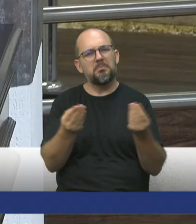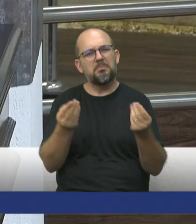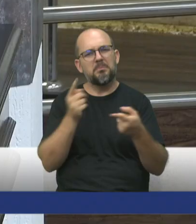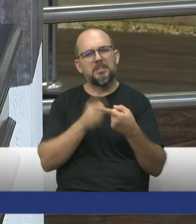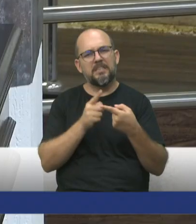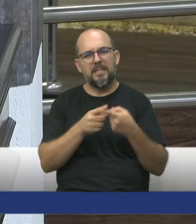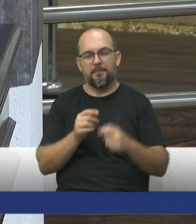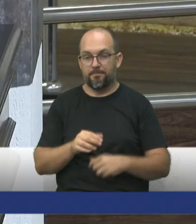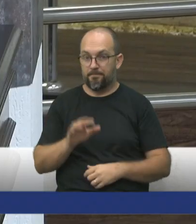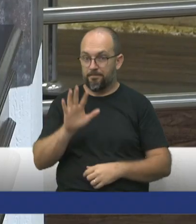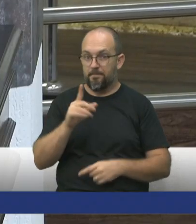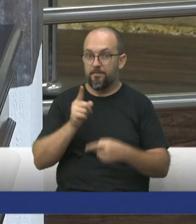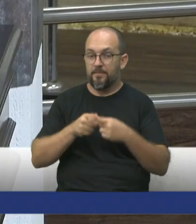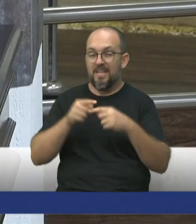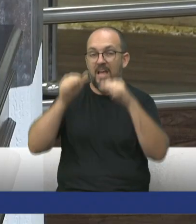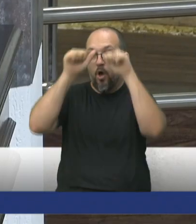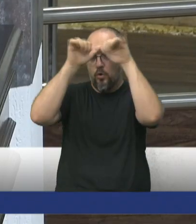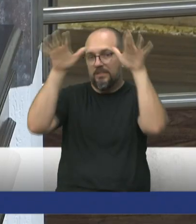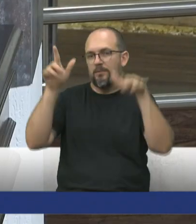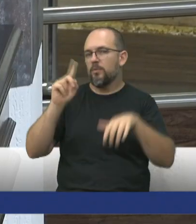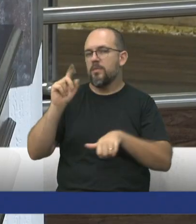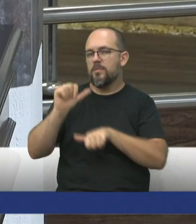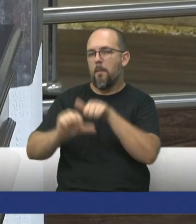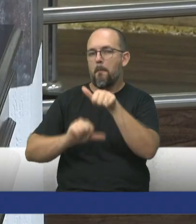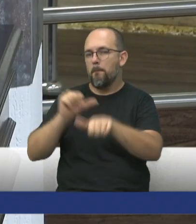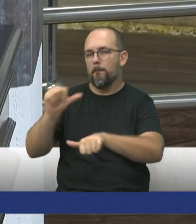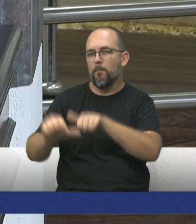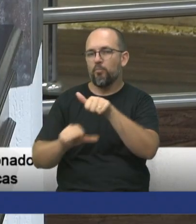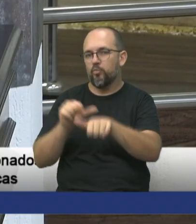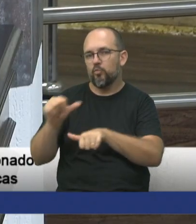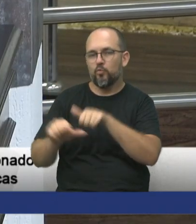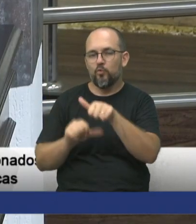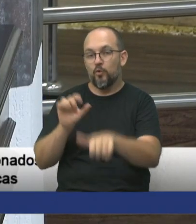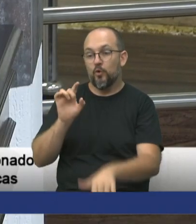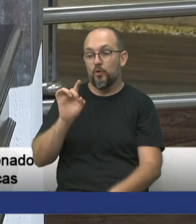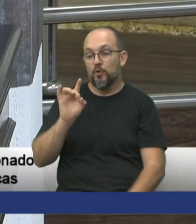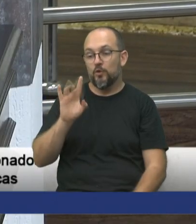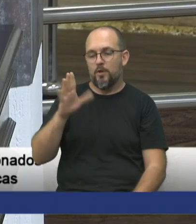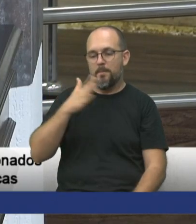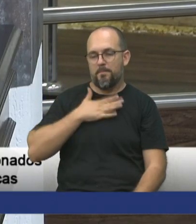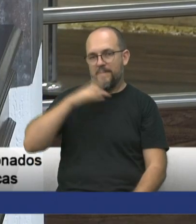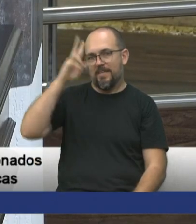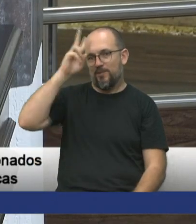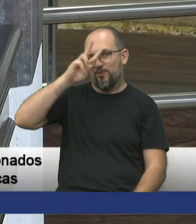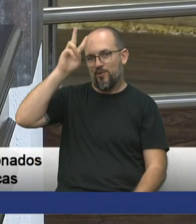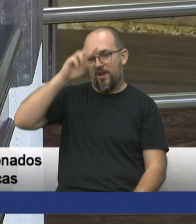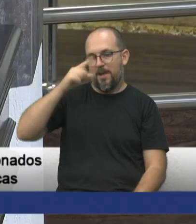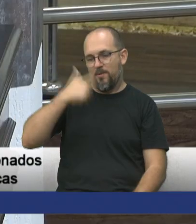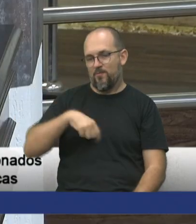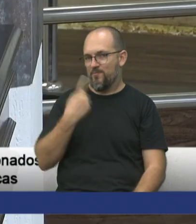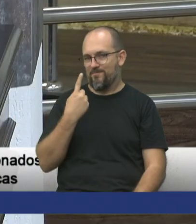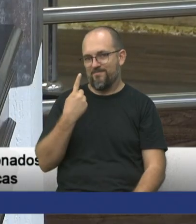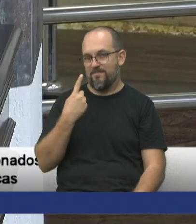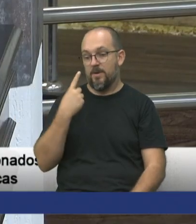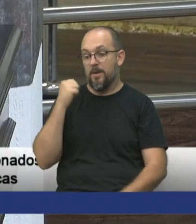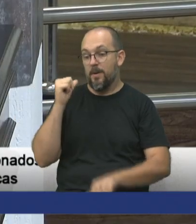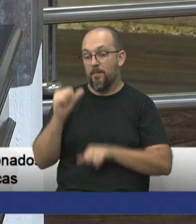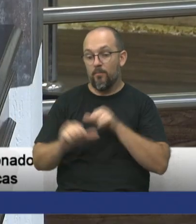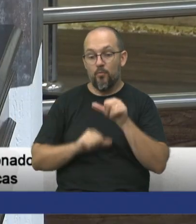o autismo, ele não transformou só a minha história, ele transformou a minha